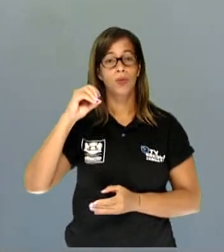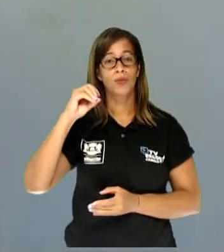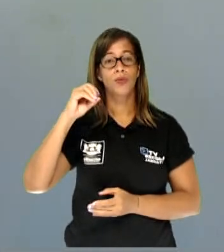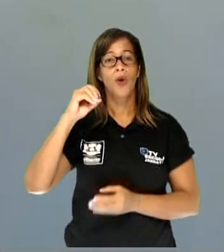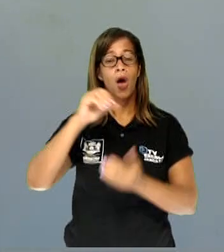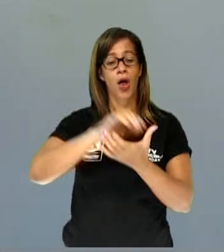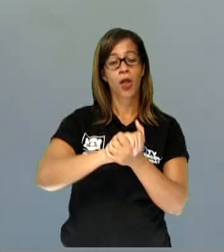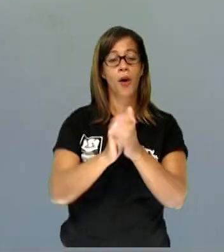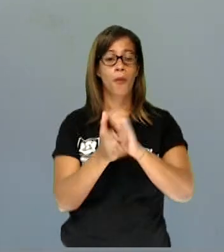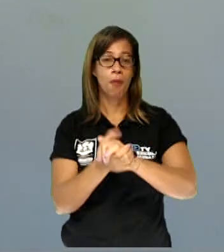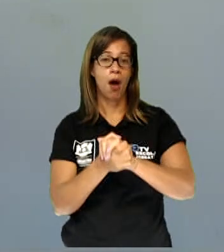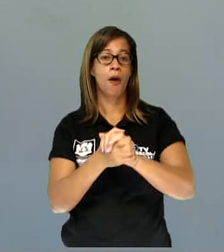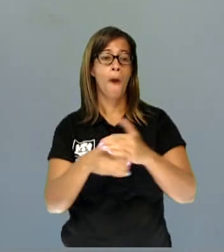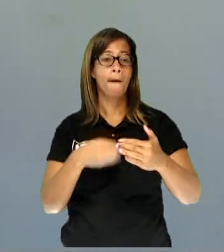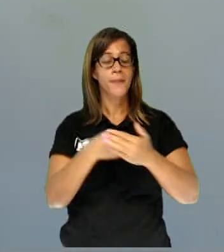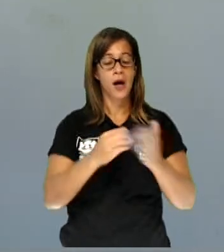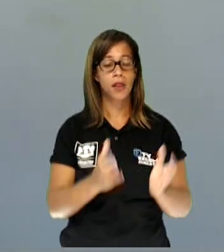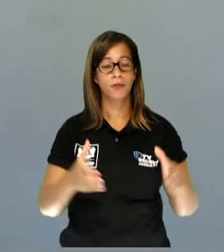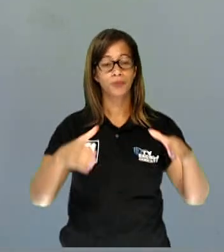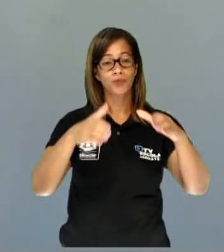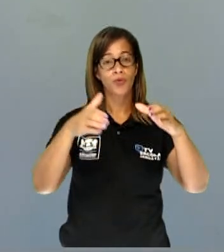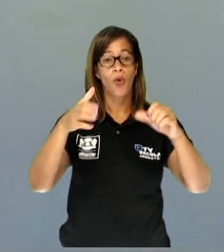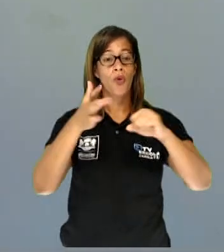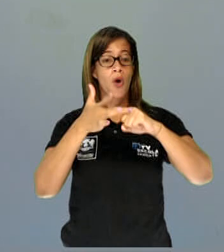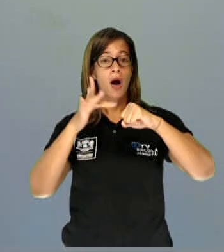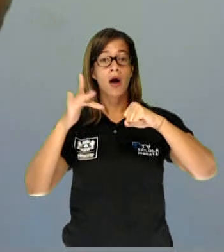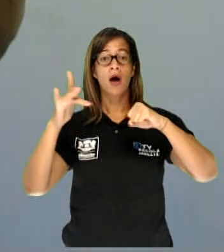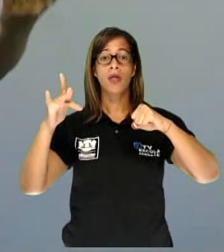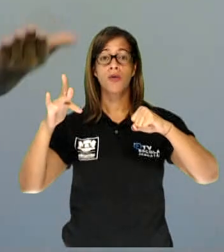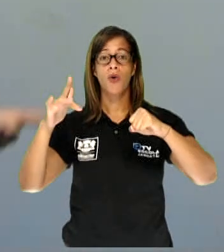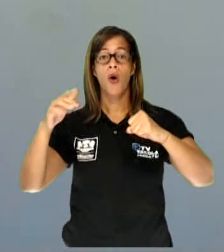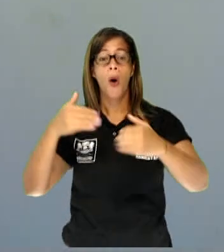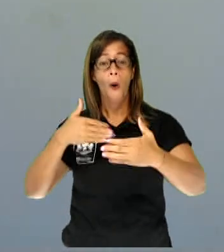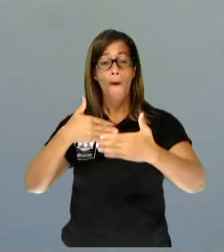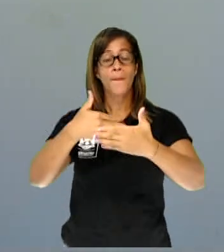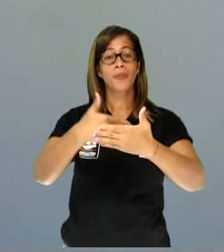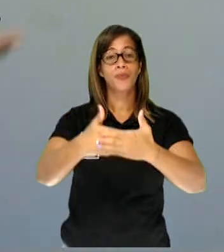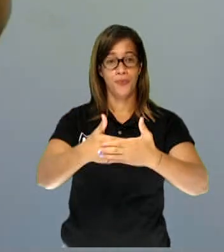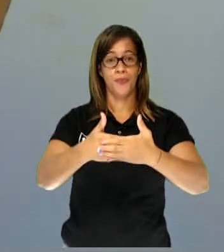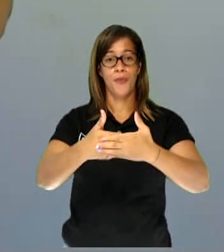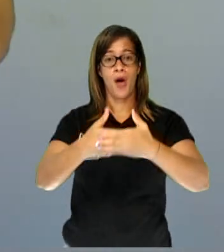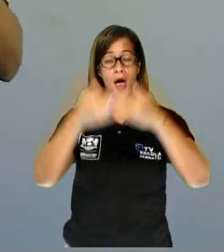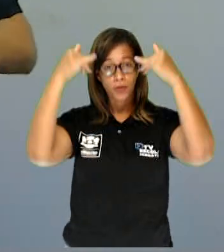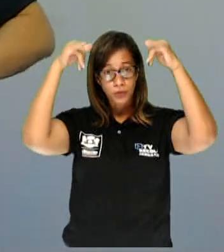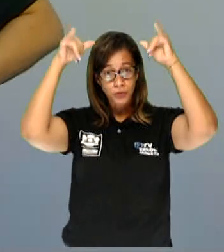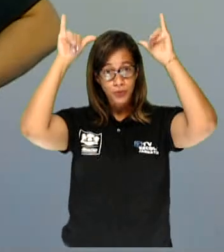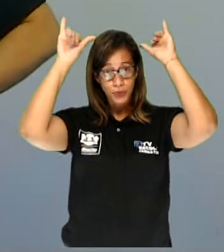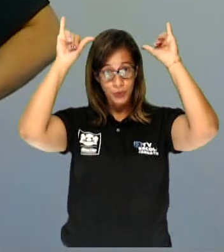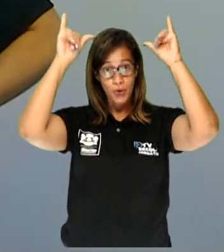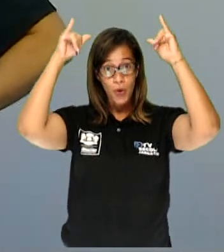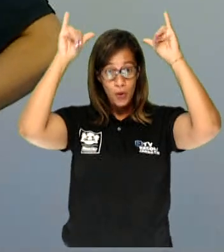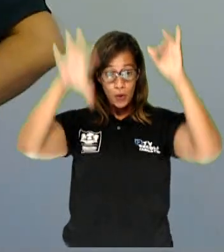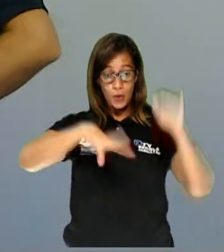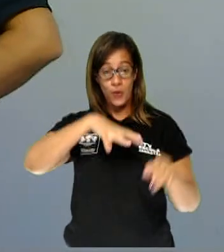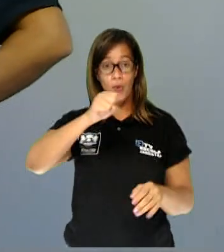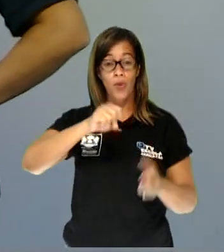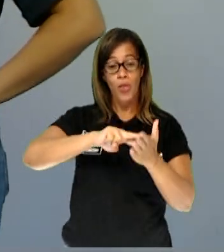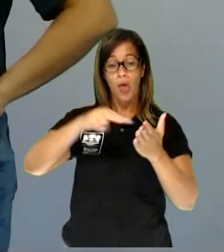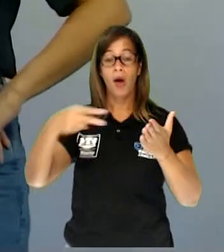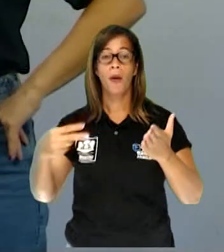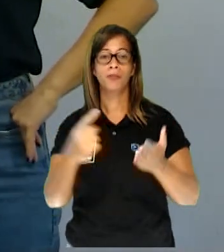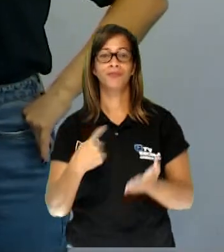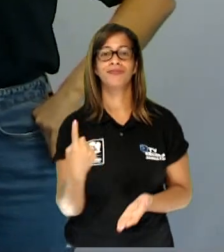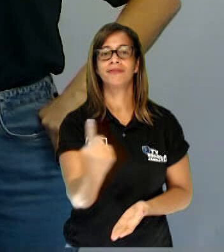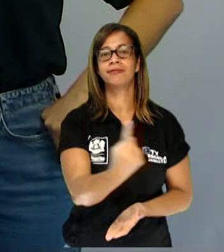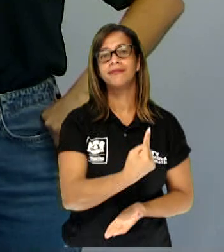barro, bate no jarro, o jarro é de ouro, bate no touro, o touro é valente. Derruba a gente.